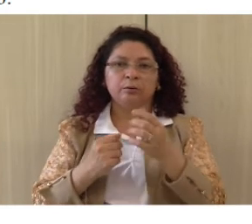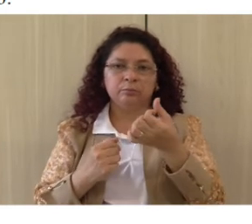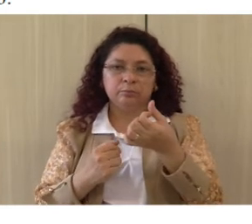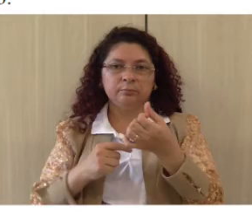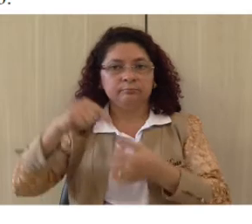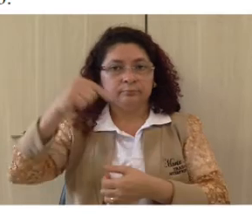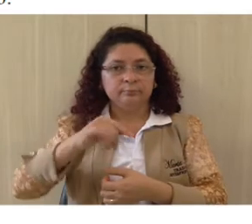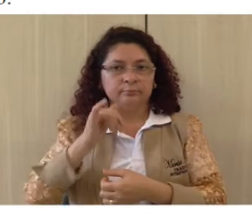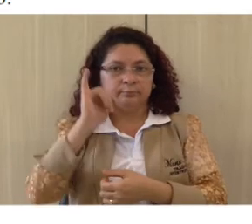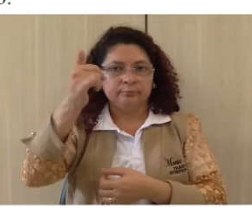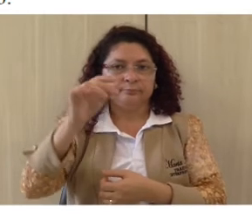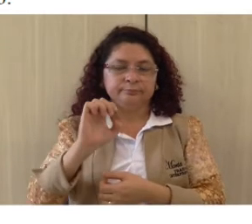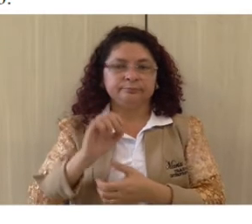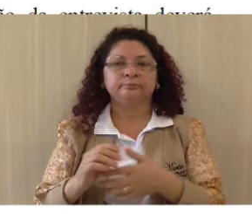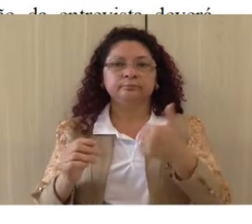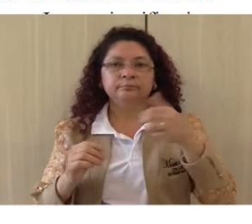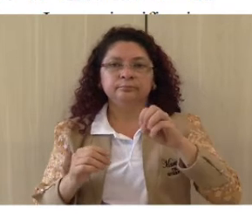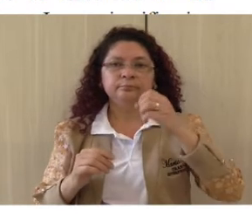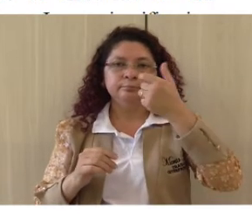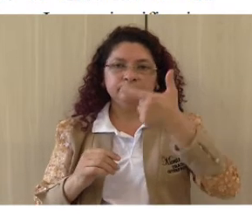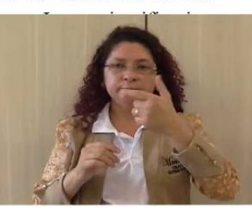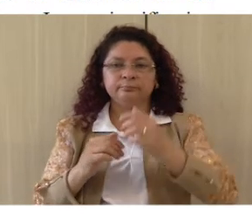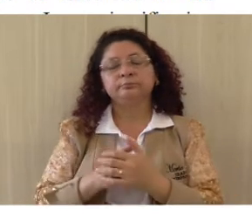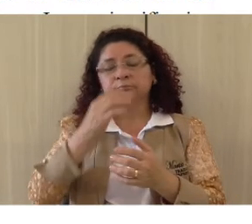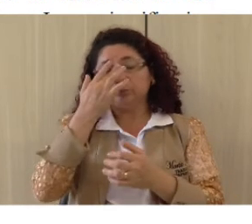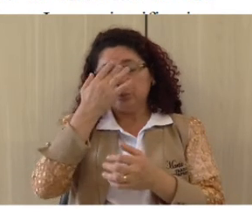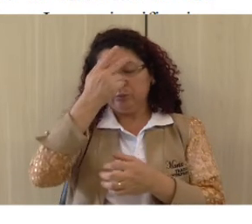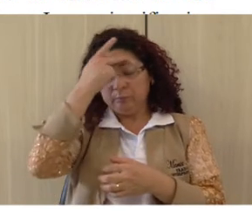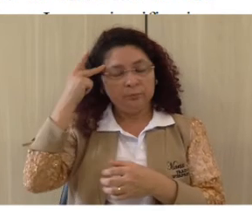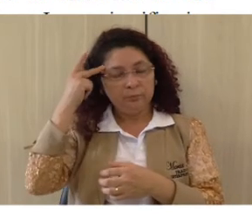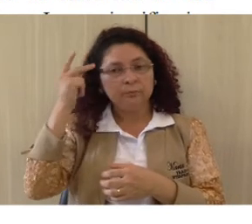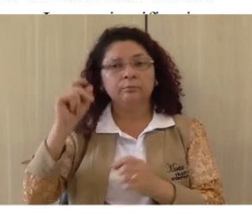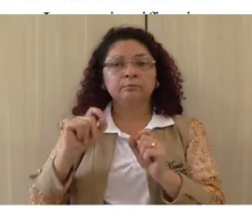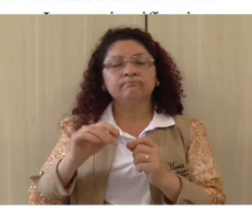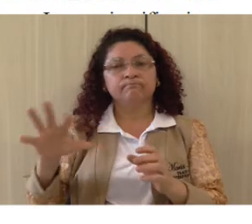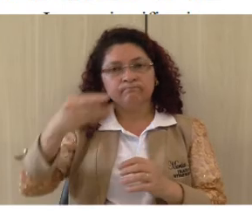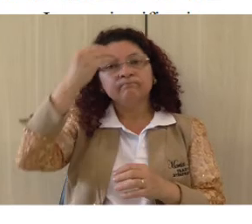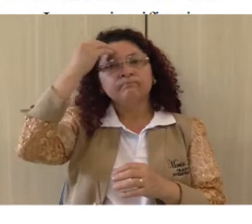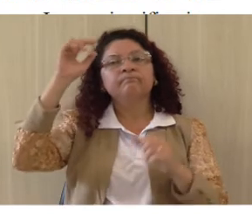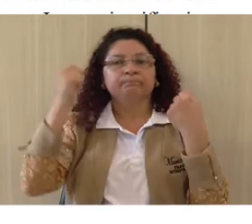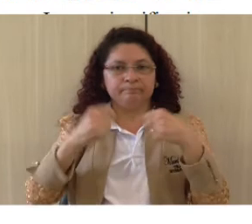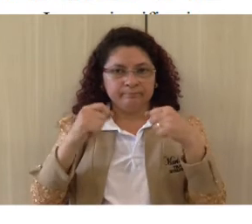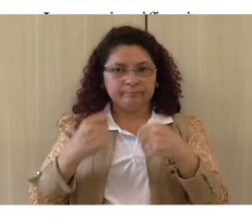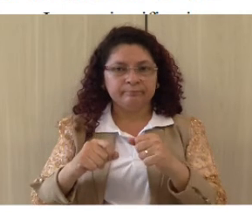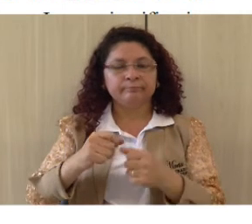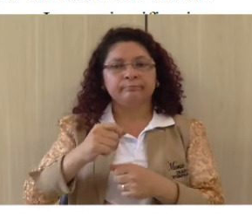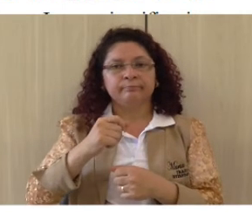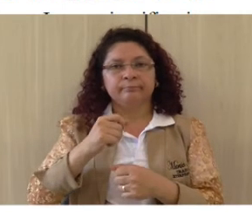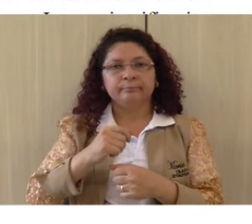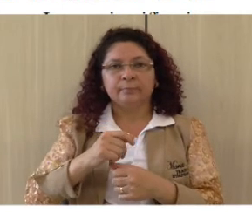edital. Item 10.2. O candidato fica ciente que deverá apresentar o laudo